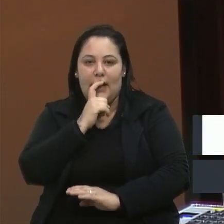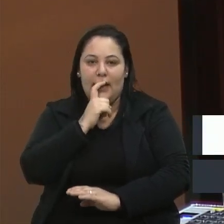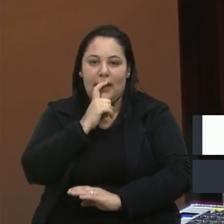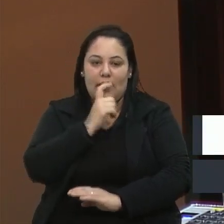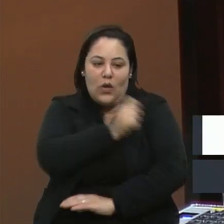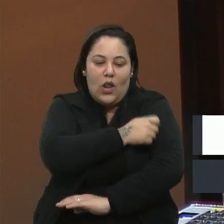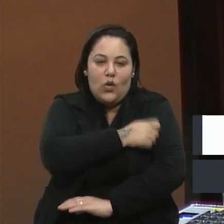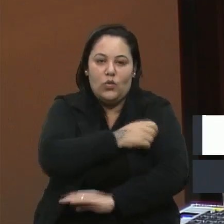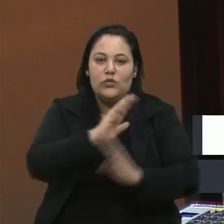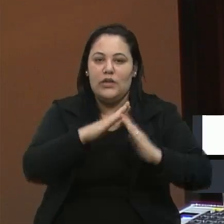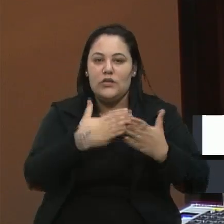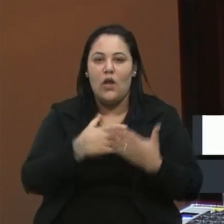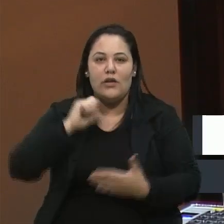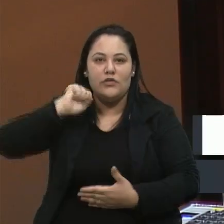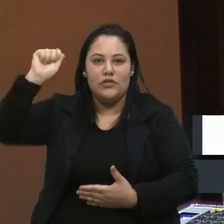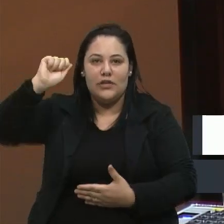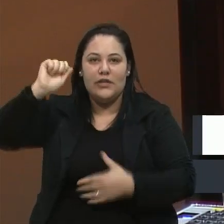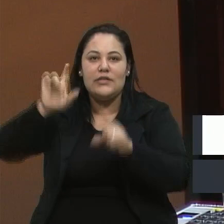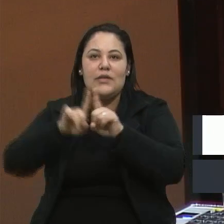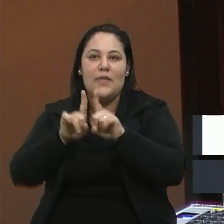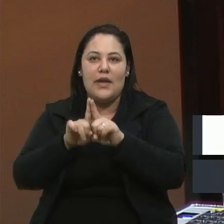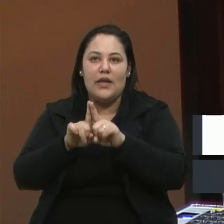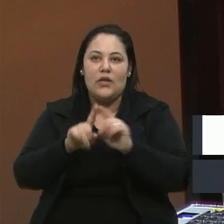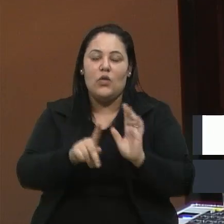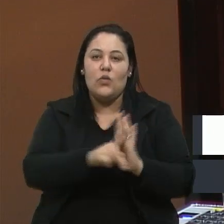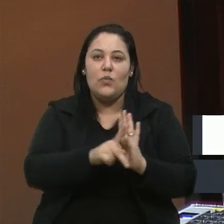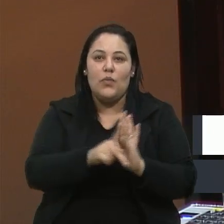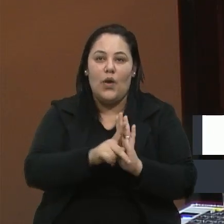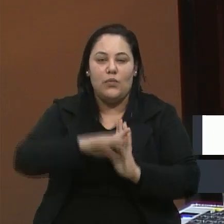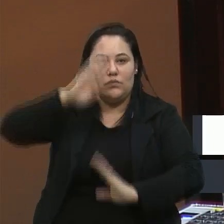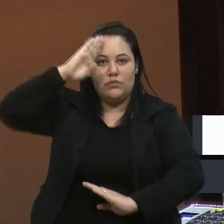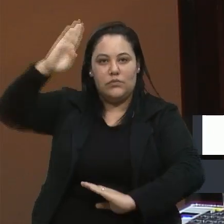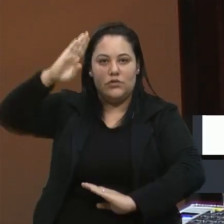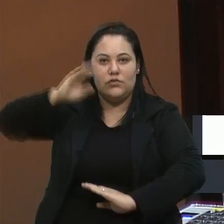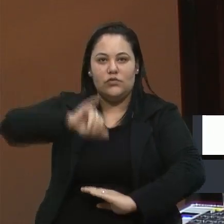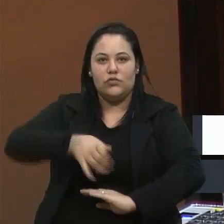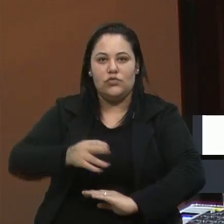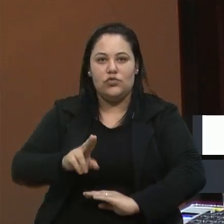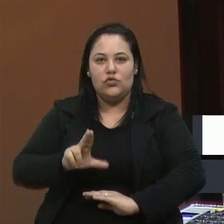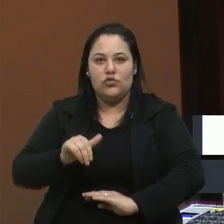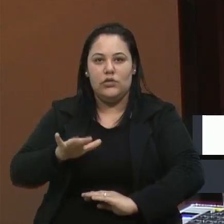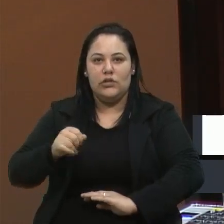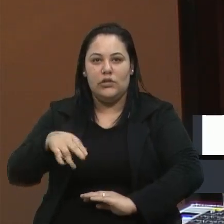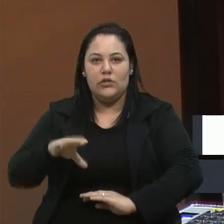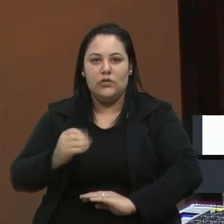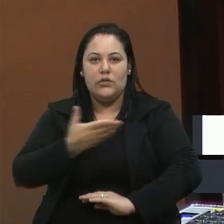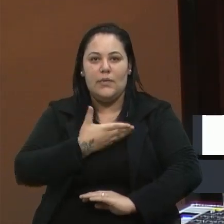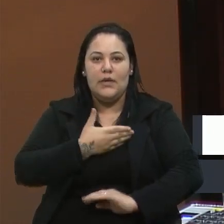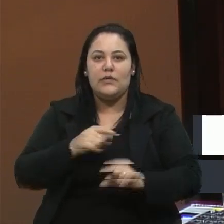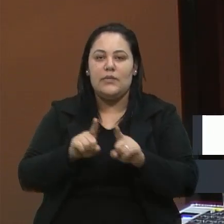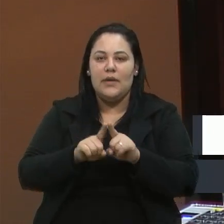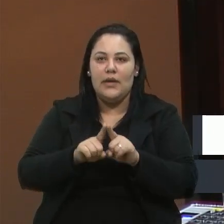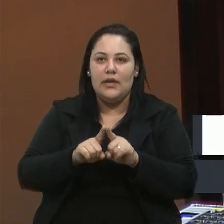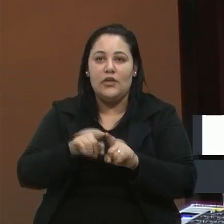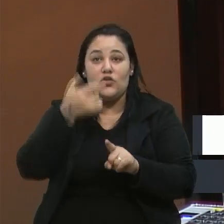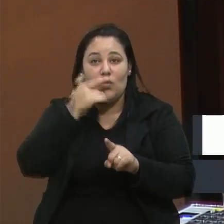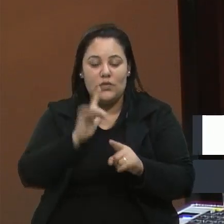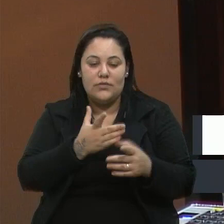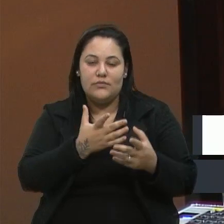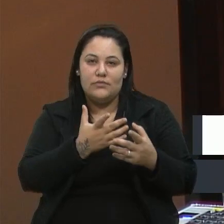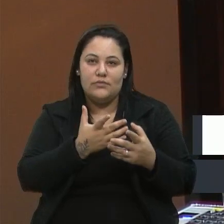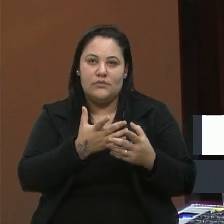do efetivo, do próprio Major Juliano, enfim, dos amigos do Colégio Tiradentes, conseguimos ser contemplados com R$100